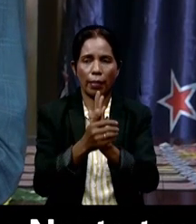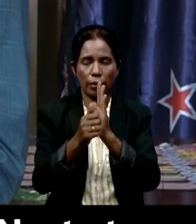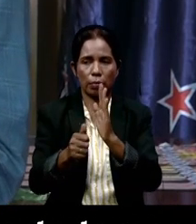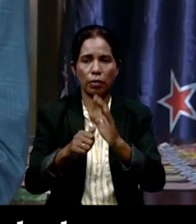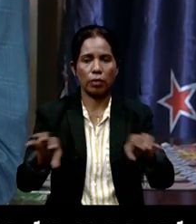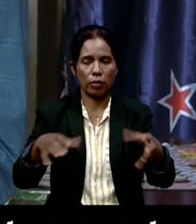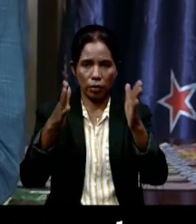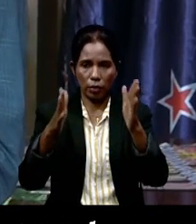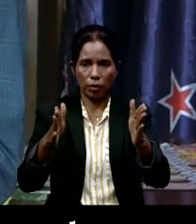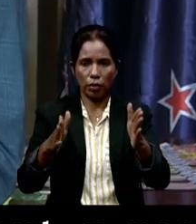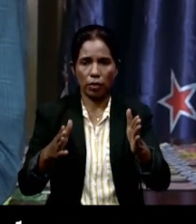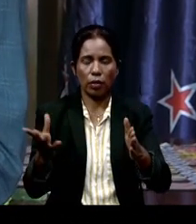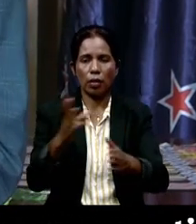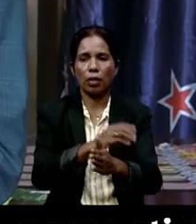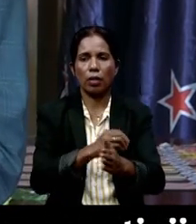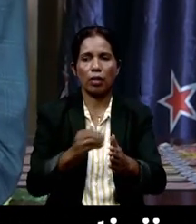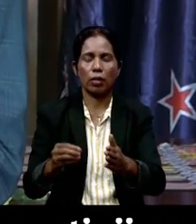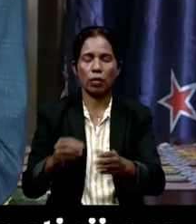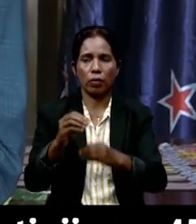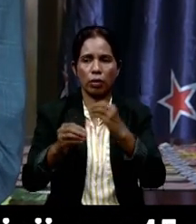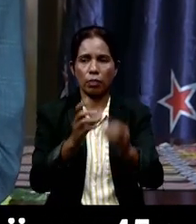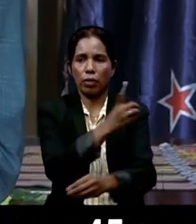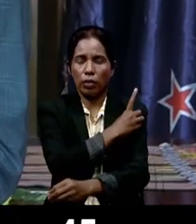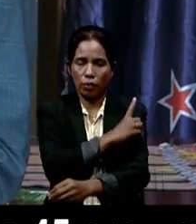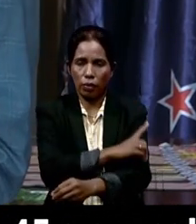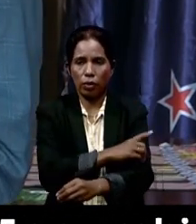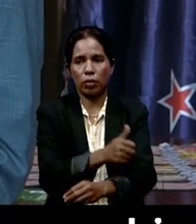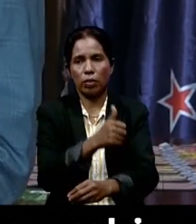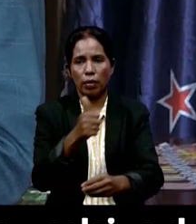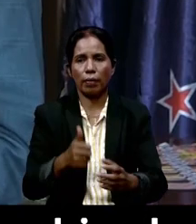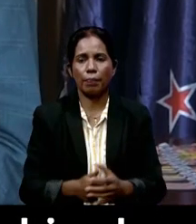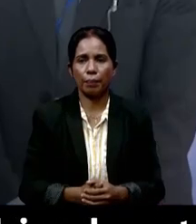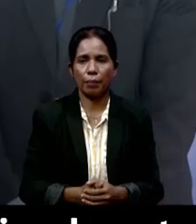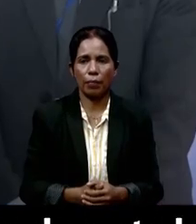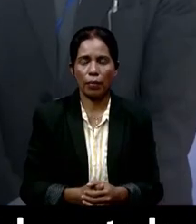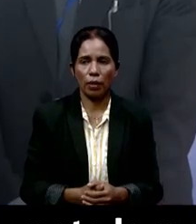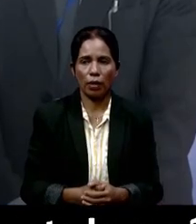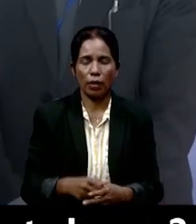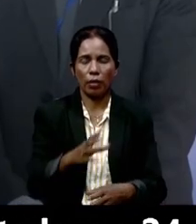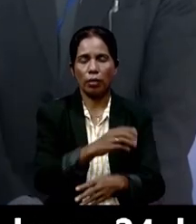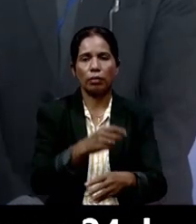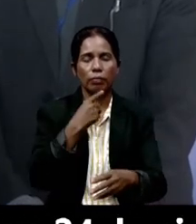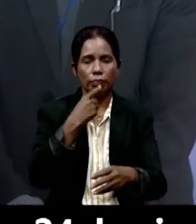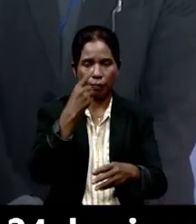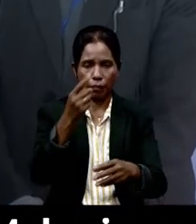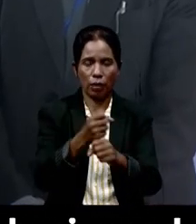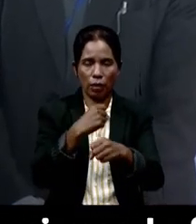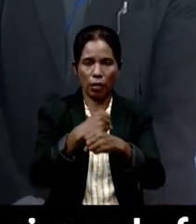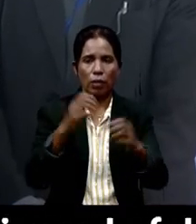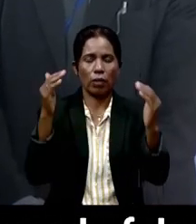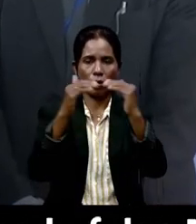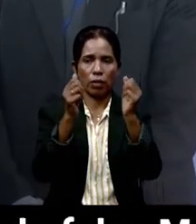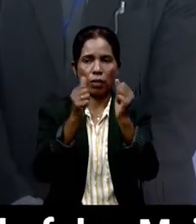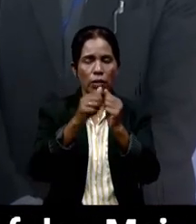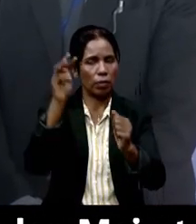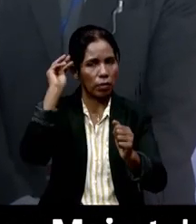recurso humano, no nível de área de defesa, ou você se luta. Além de ne, Rinston Peters Moss, ao encontro com o